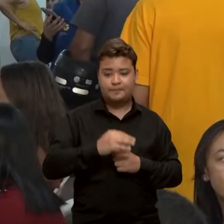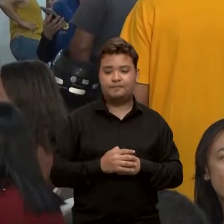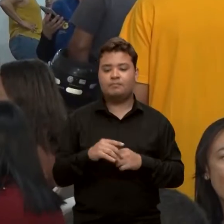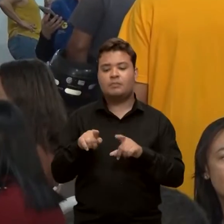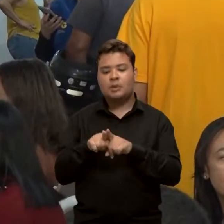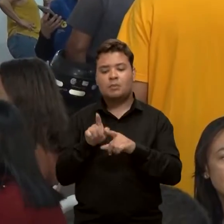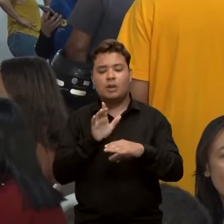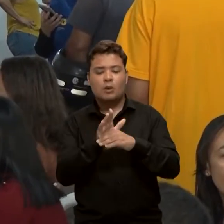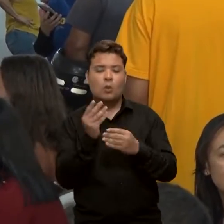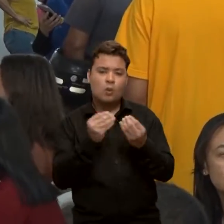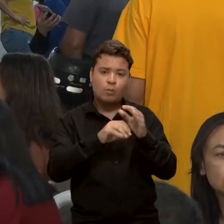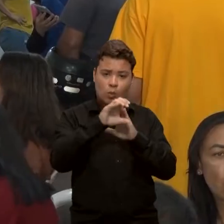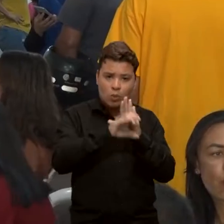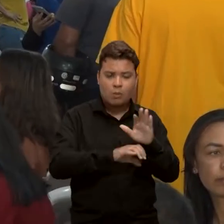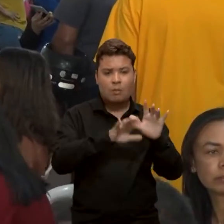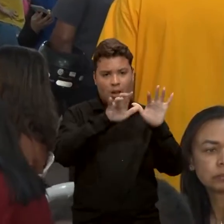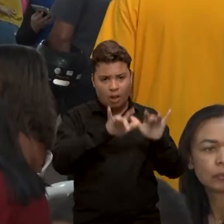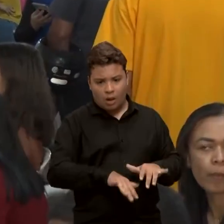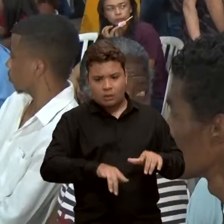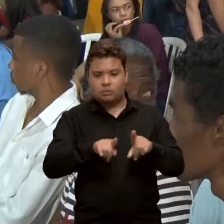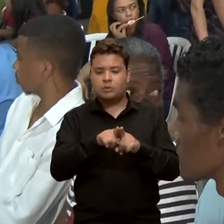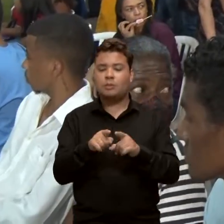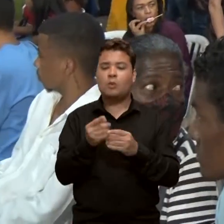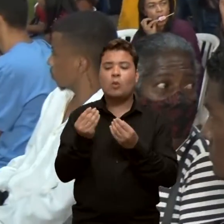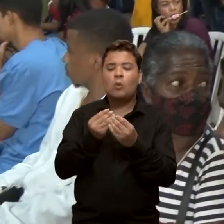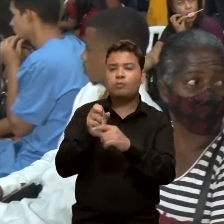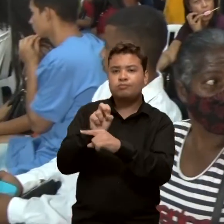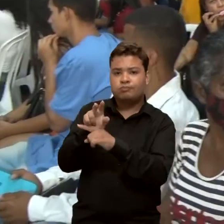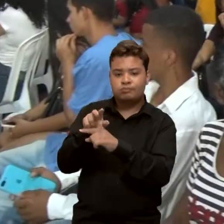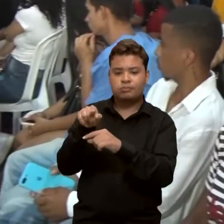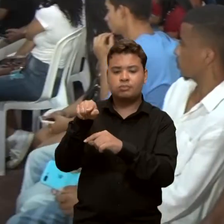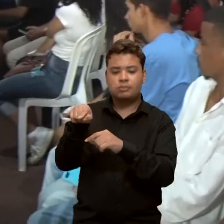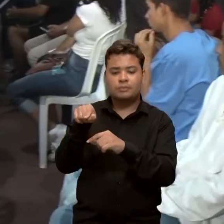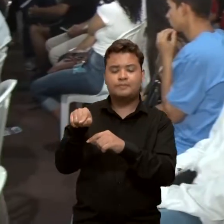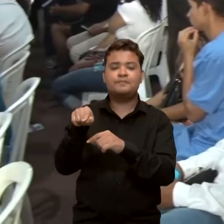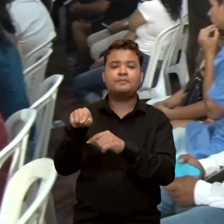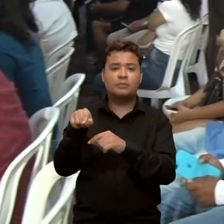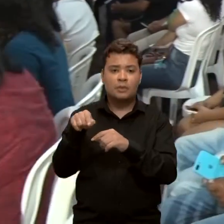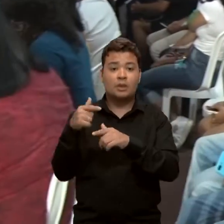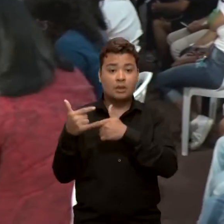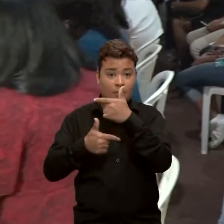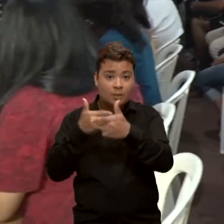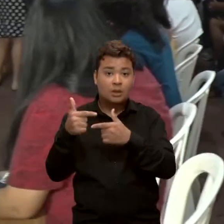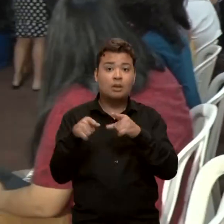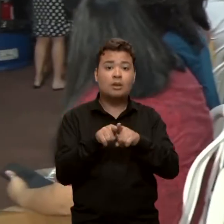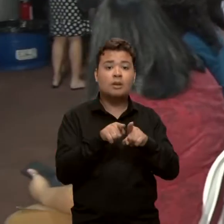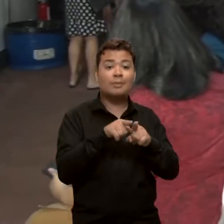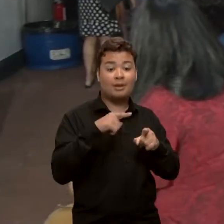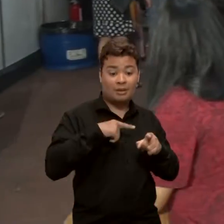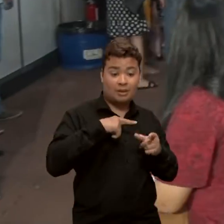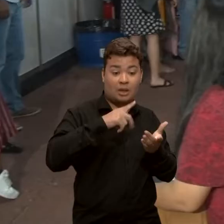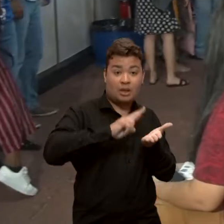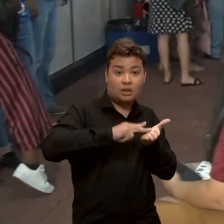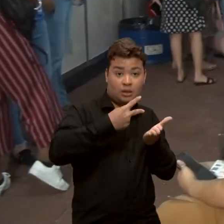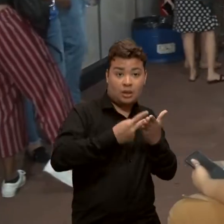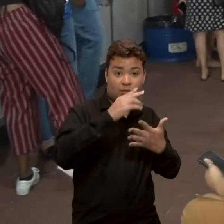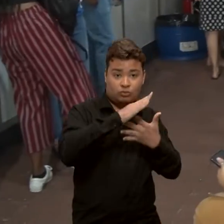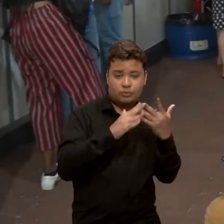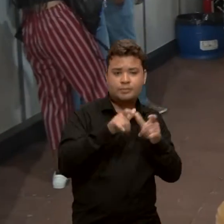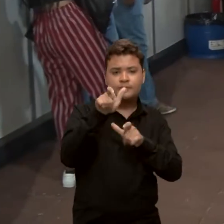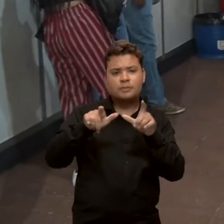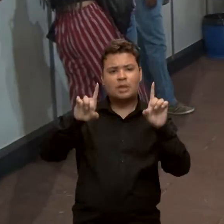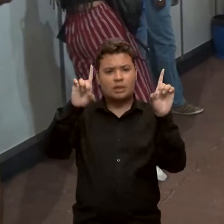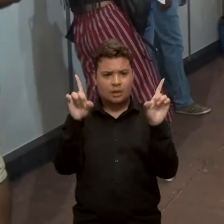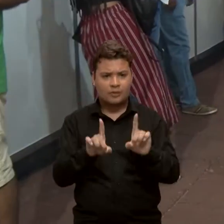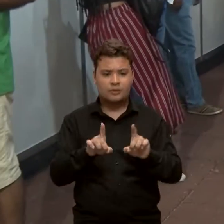currículo, encaminhamento para vagas de emprego e tradutores de Libras para pessoas com deficiência. O evento